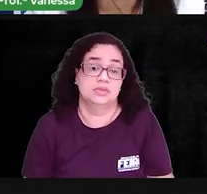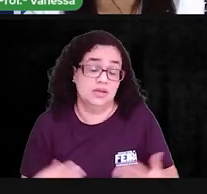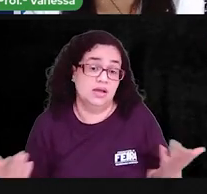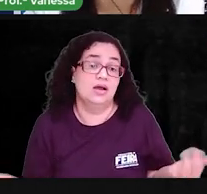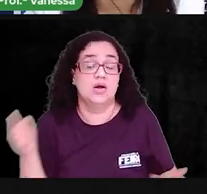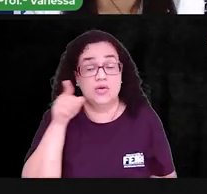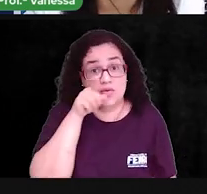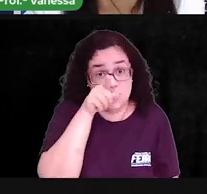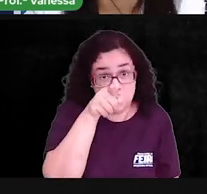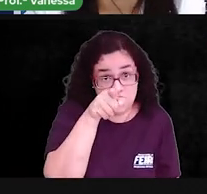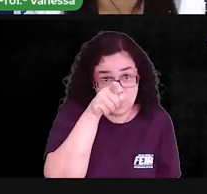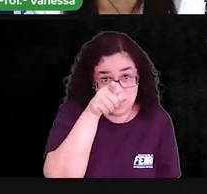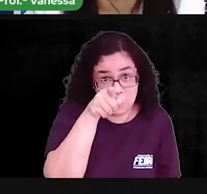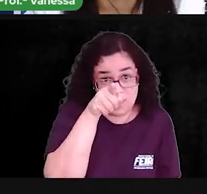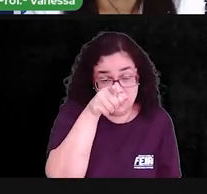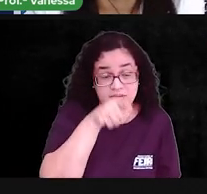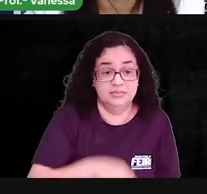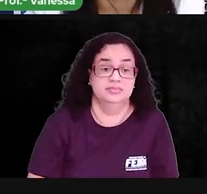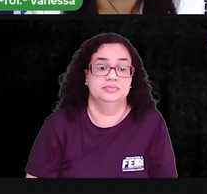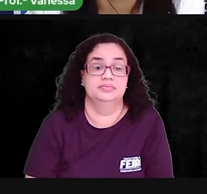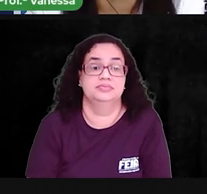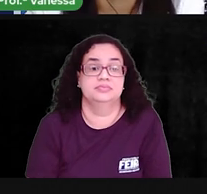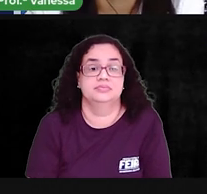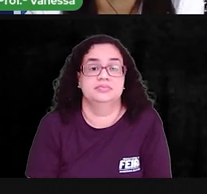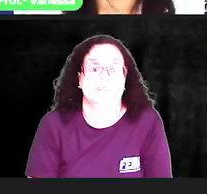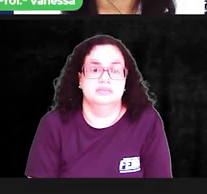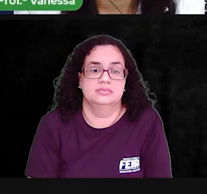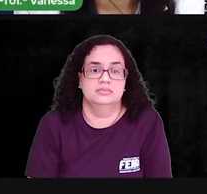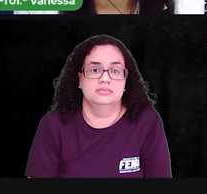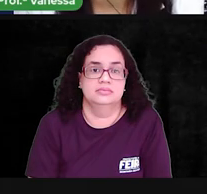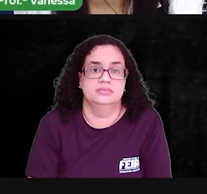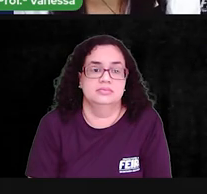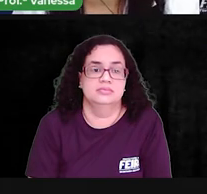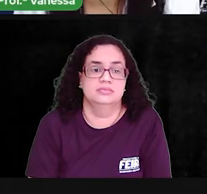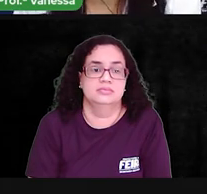Oi para o o agora é com você